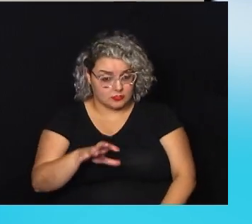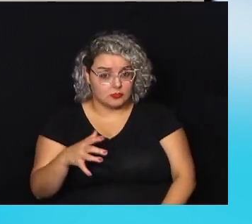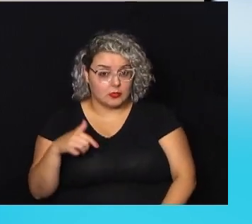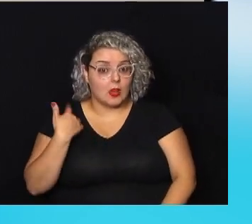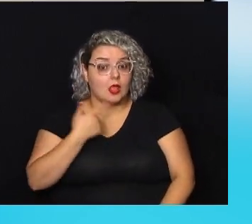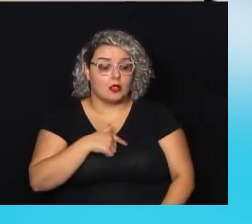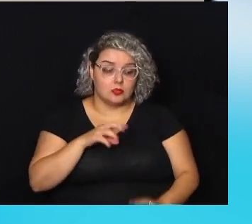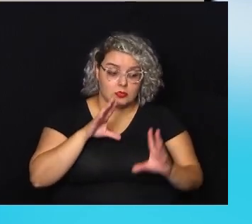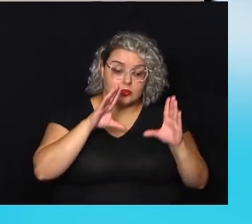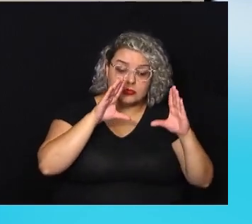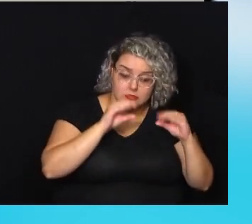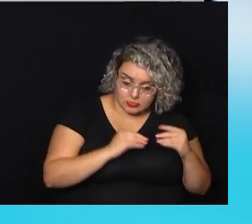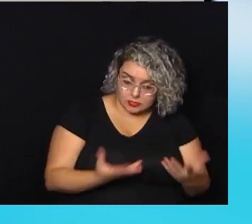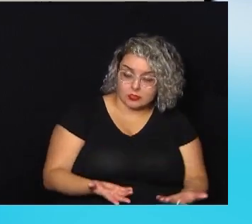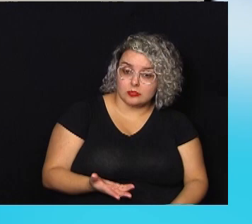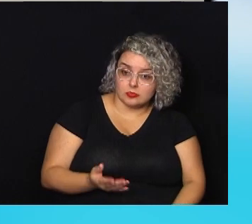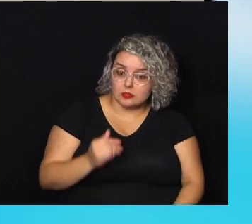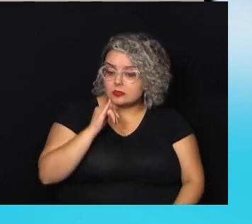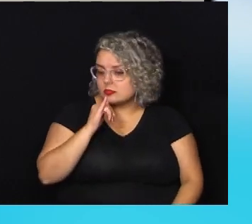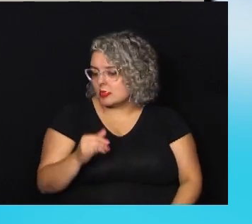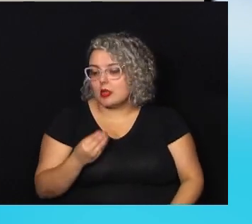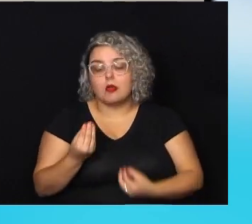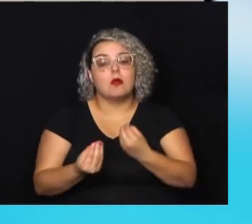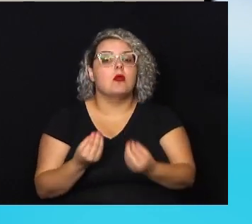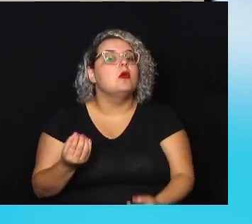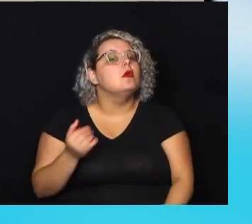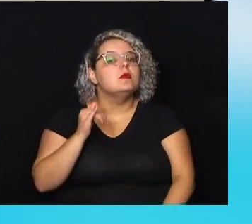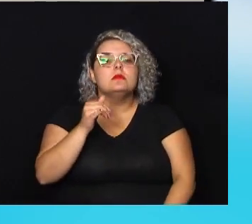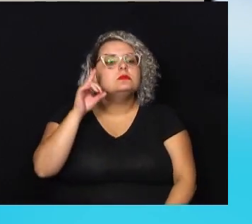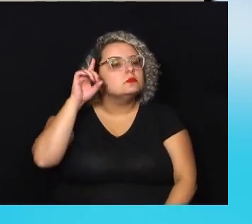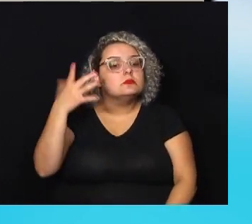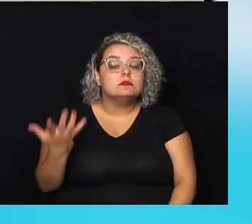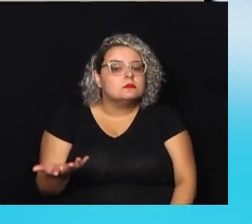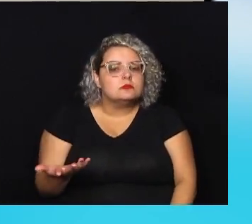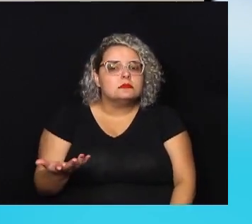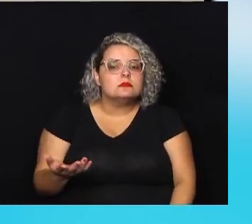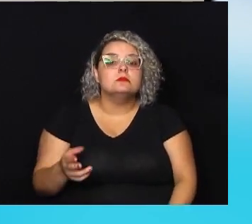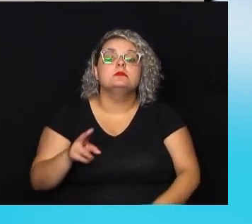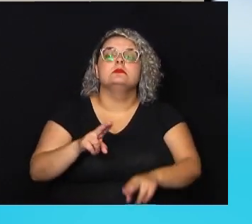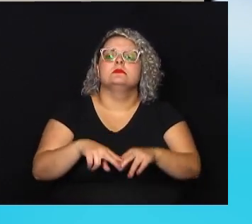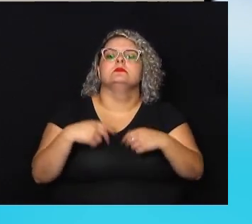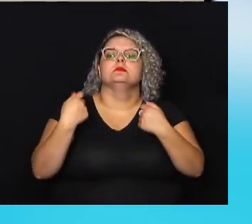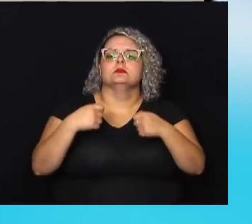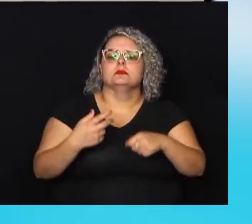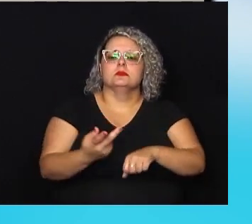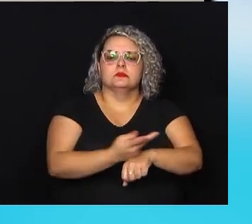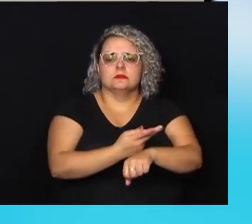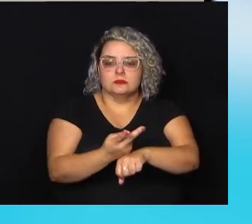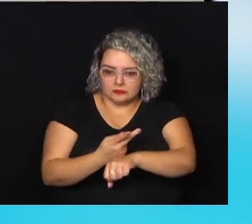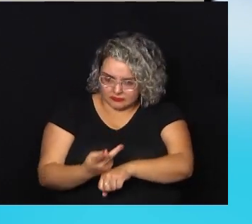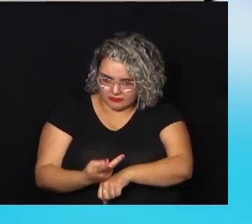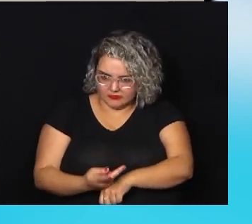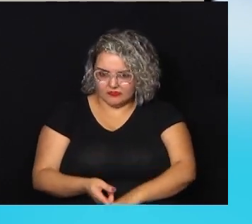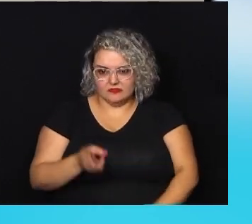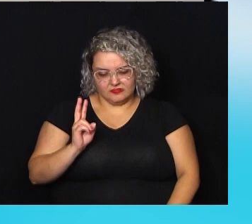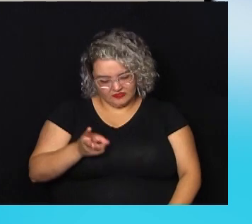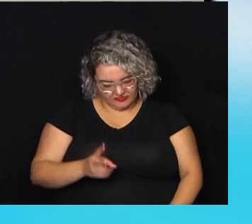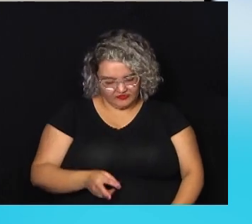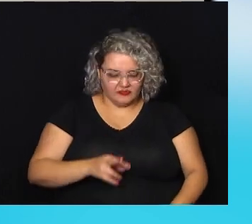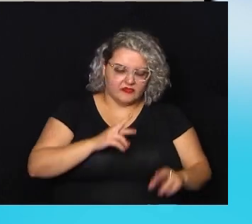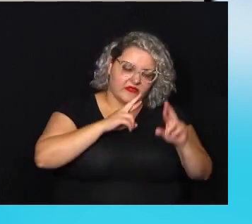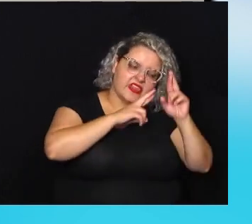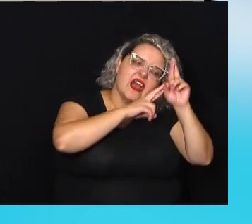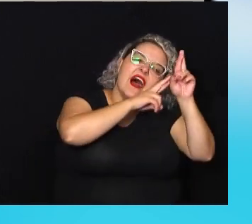ser a nossa noite, da mesma forma, as nossas noites vão dizer como serão os nossos dias. Por isso, a gente precisa